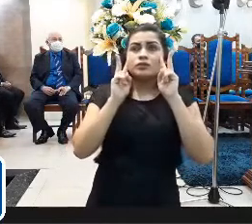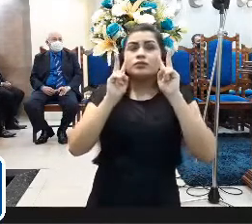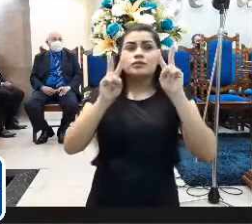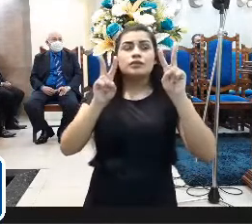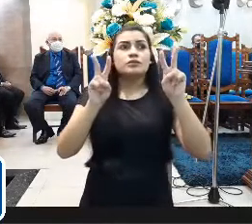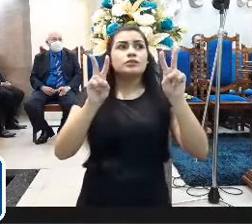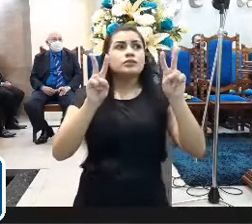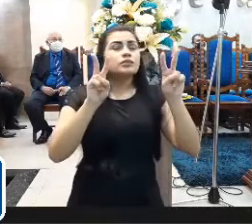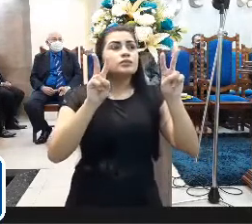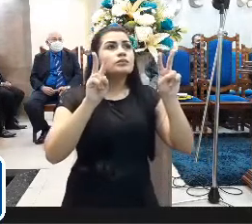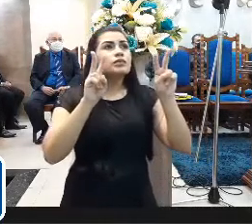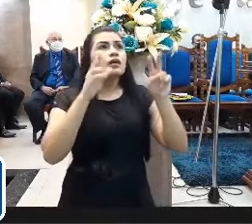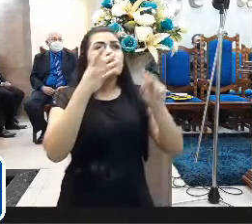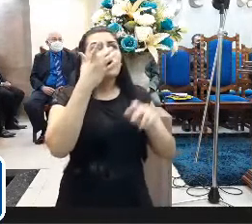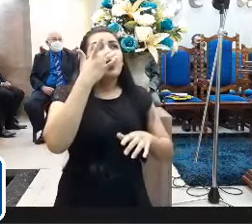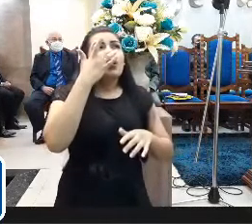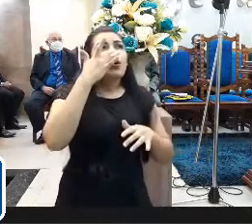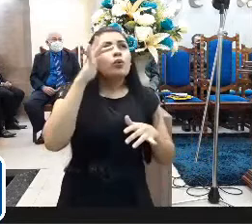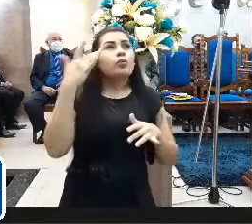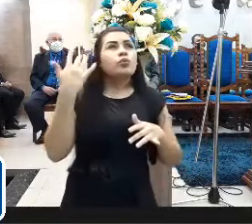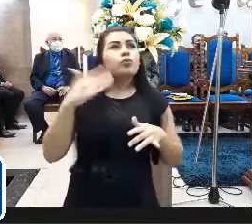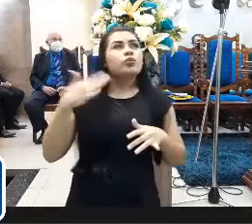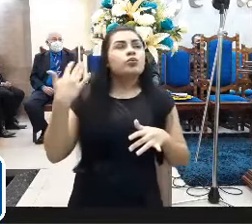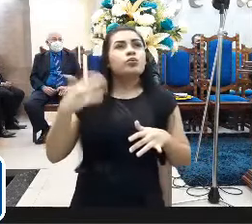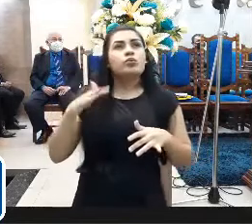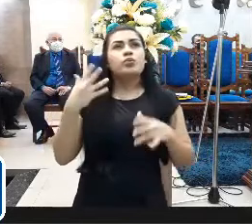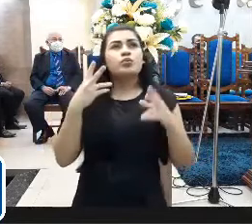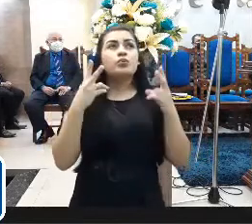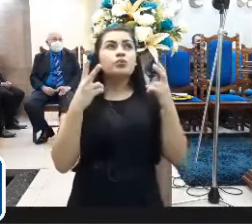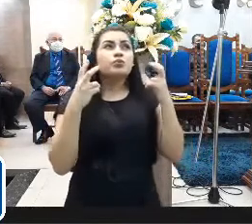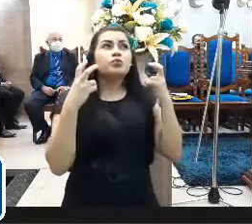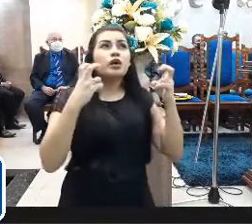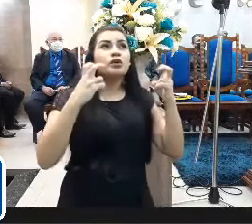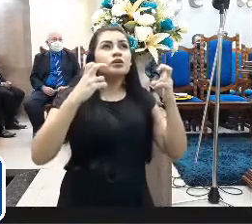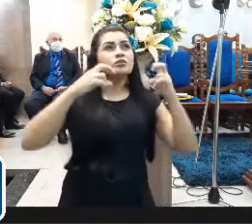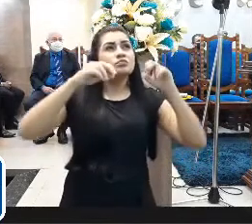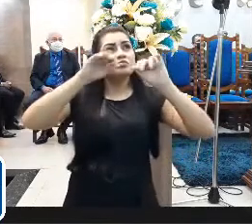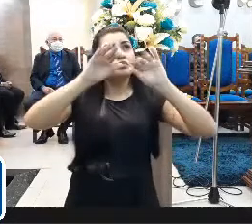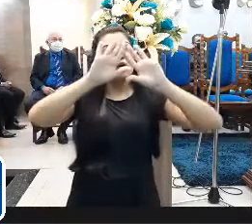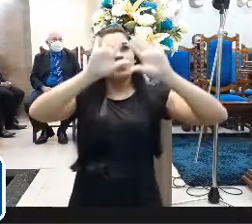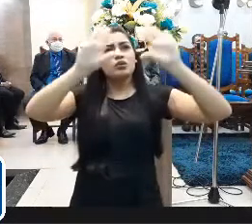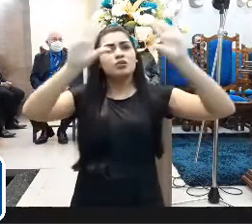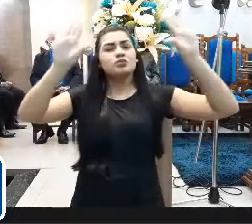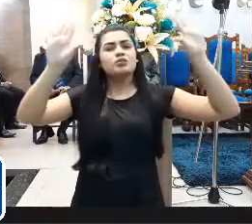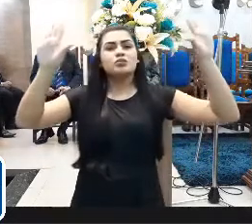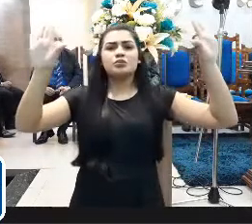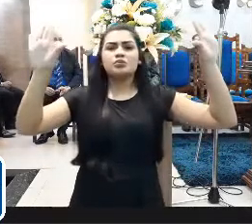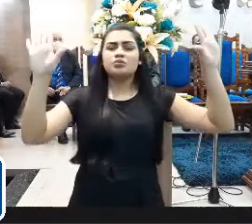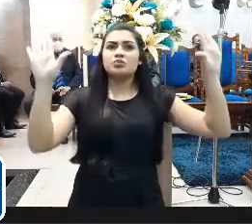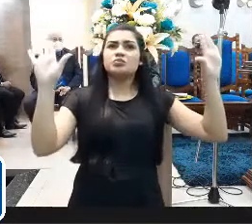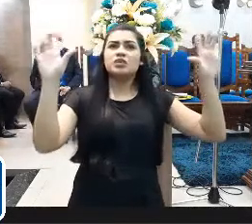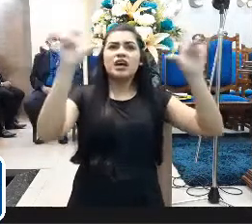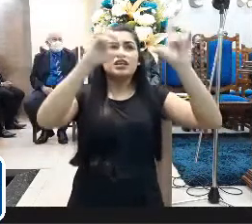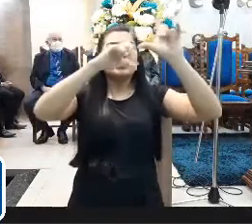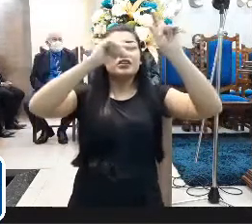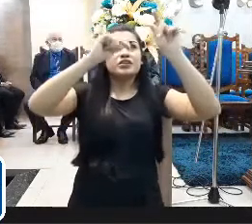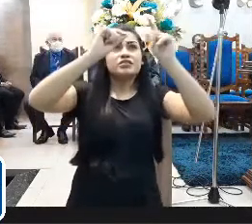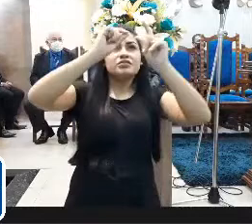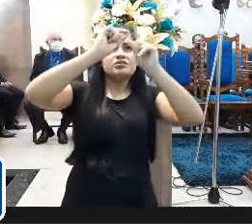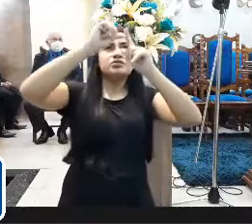firmamento. Como nosso Deus é tremendo, é poderoso em criar miríades de